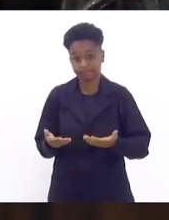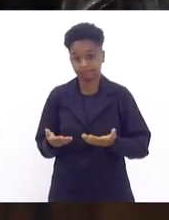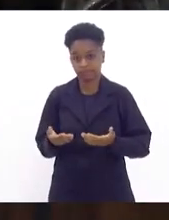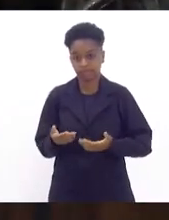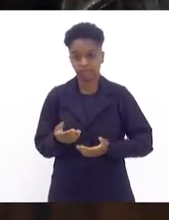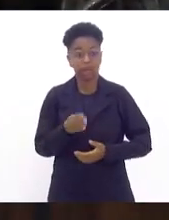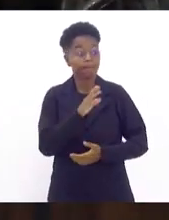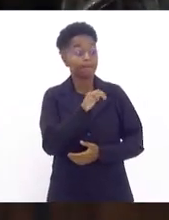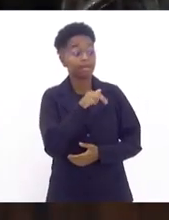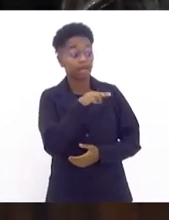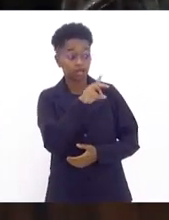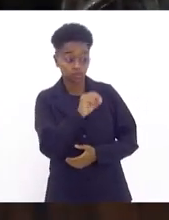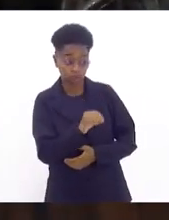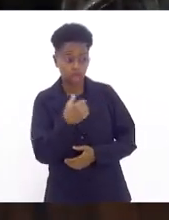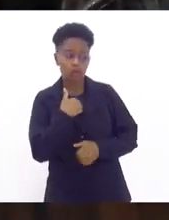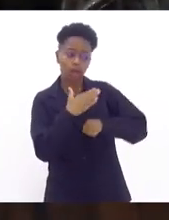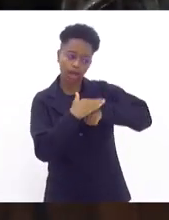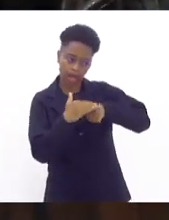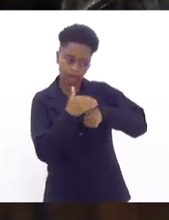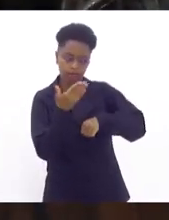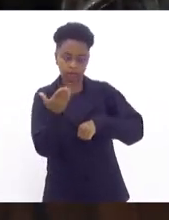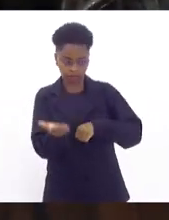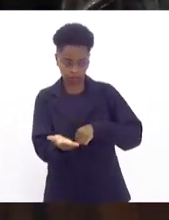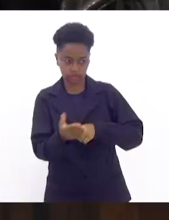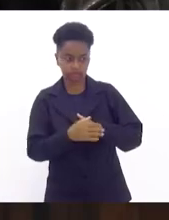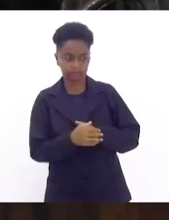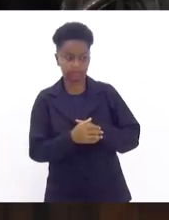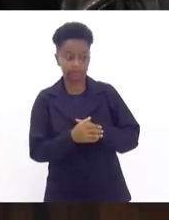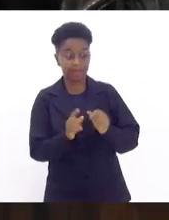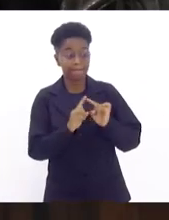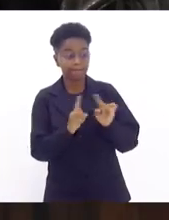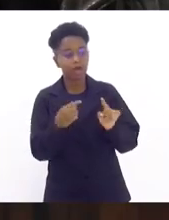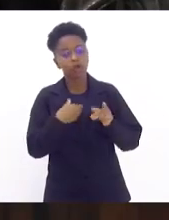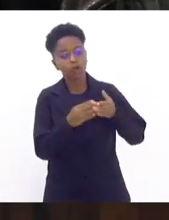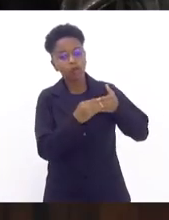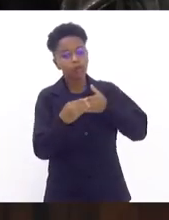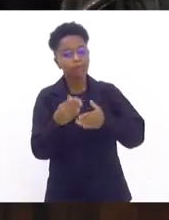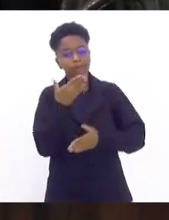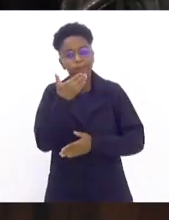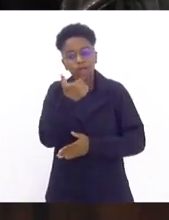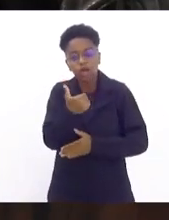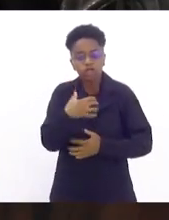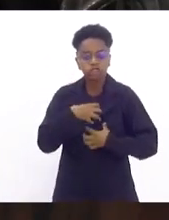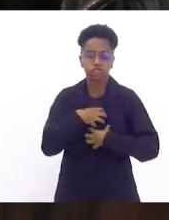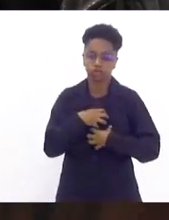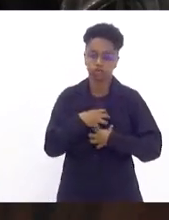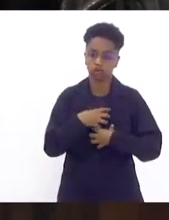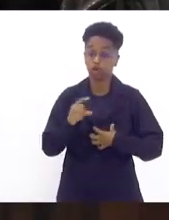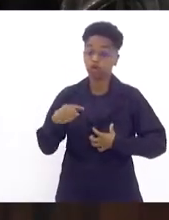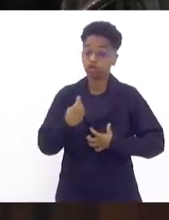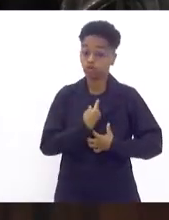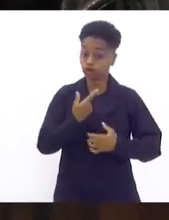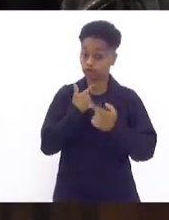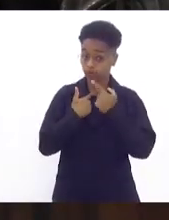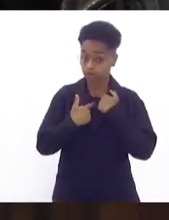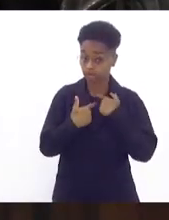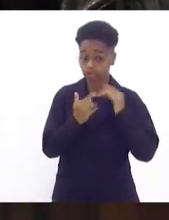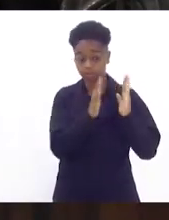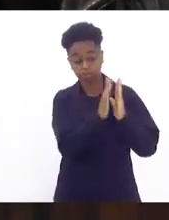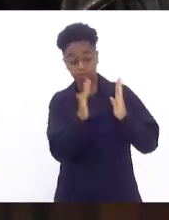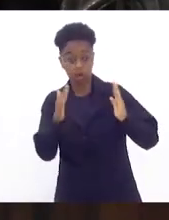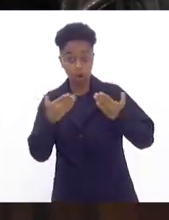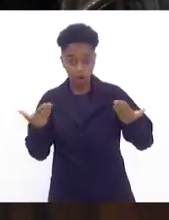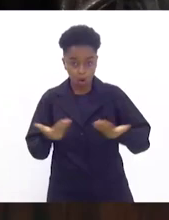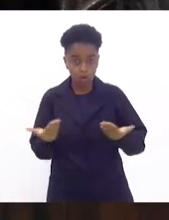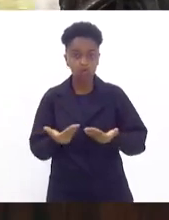Deputado Bernardo Rossi, pelo carinho que eu tenho por Vossa Excelência, eu estou conduzindo da melhor forma possível. Obrigado. Nós queremos que durante a sessão do dia de